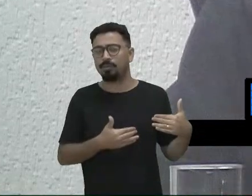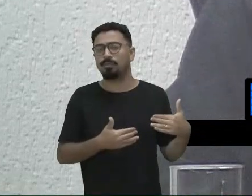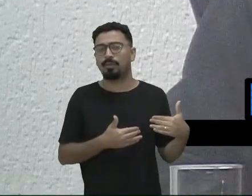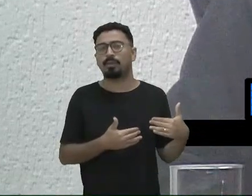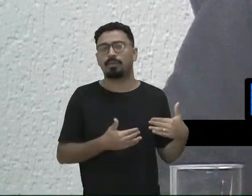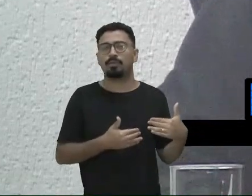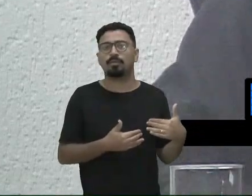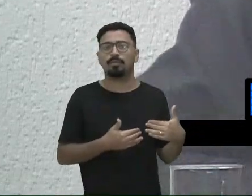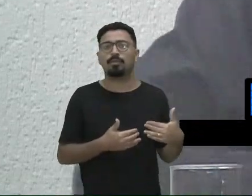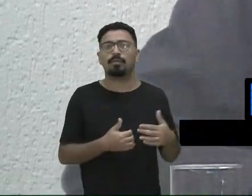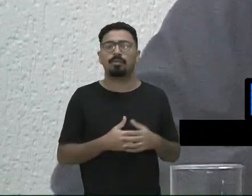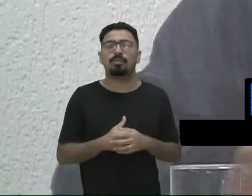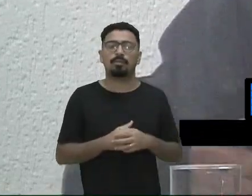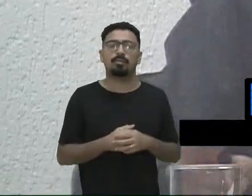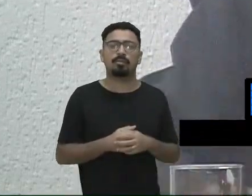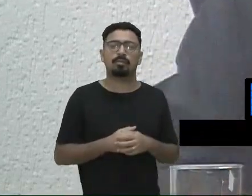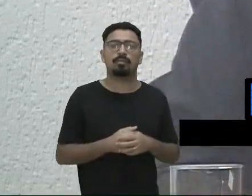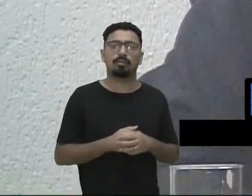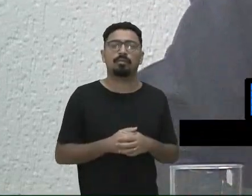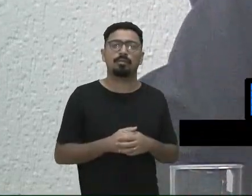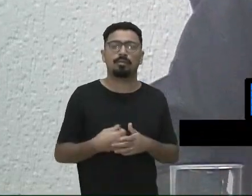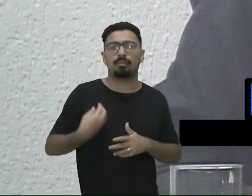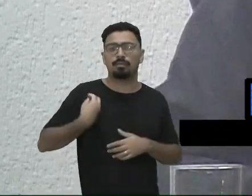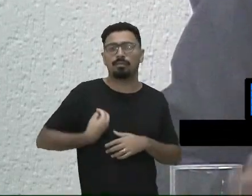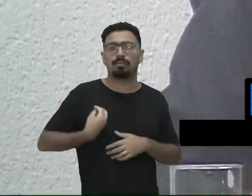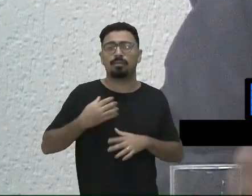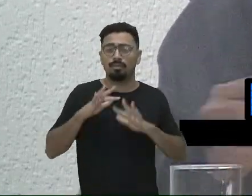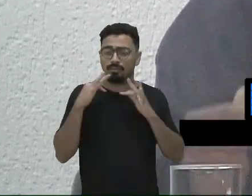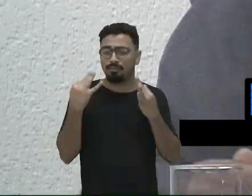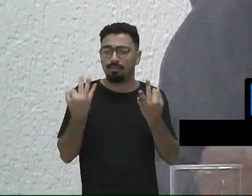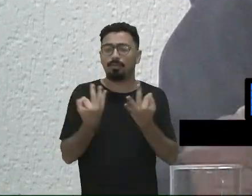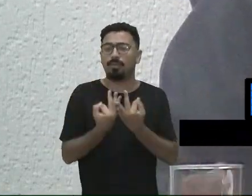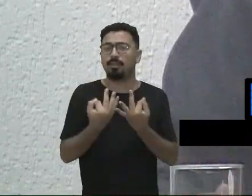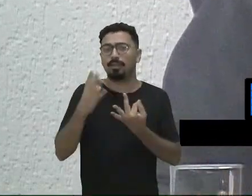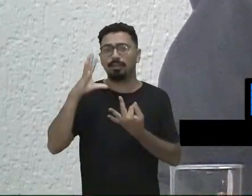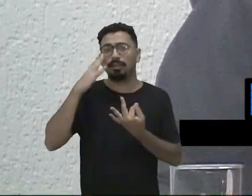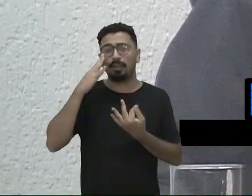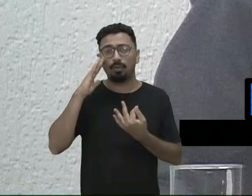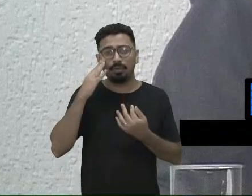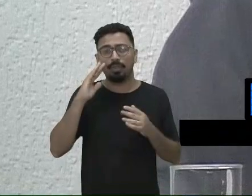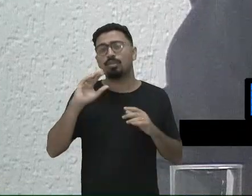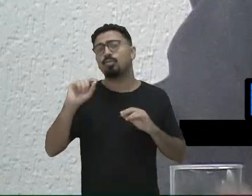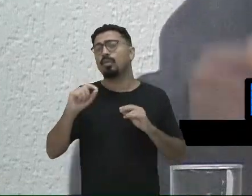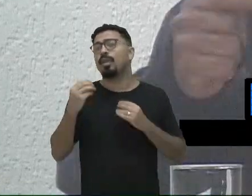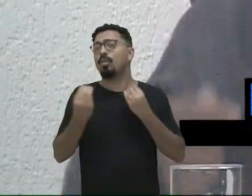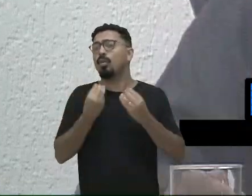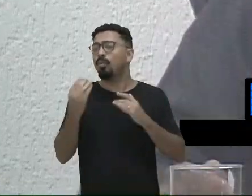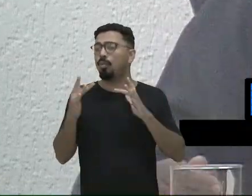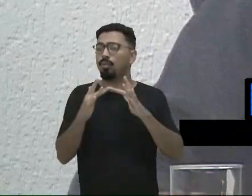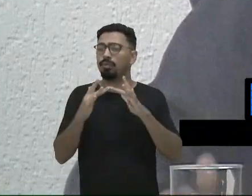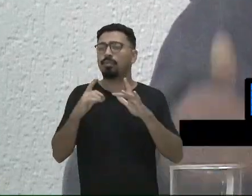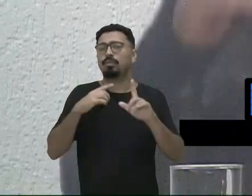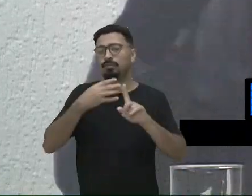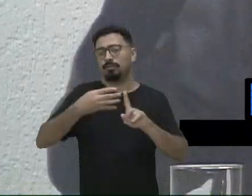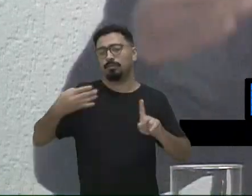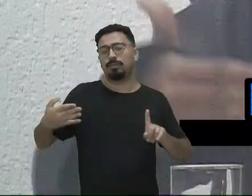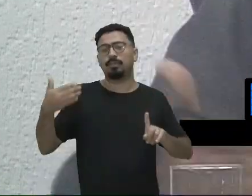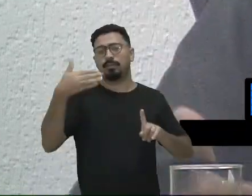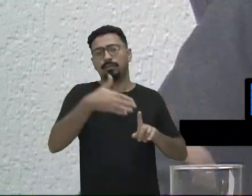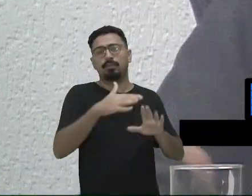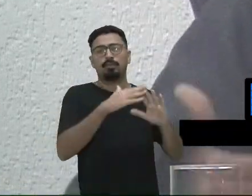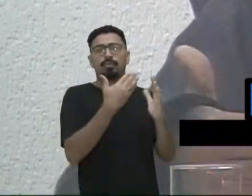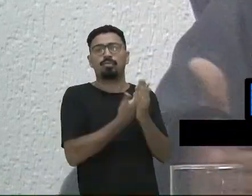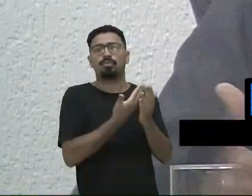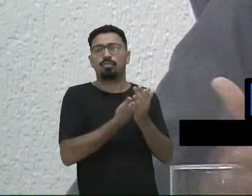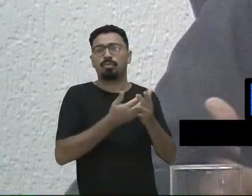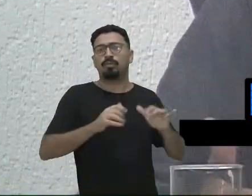mínimo, ou enfim, a sua própria família não compreende o que é lidar com uma pessoa LGBTQIAPN+. Você vai para a escola, onde você vai